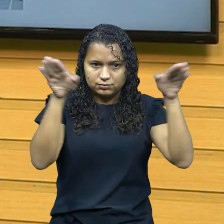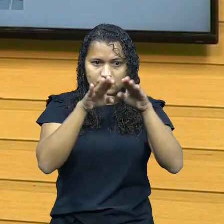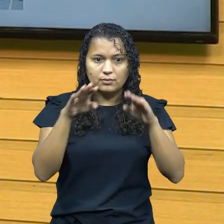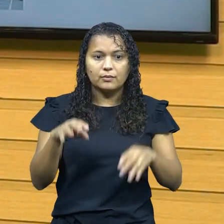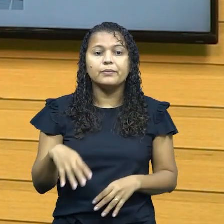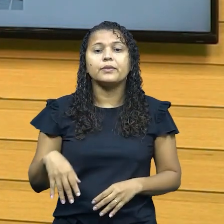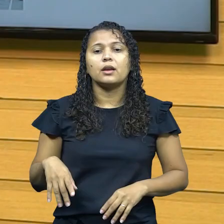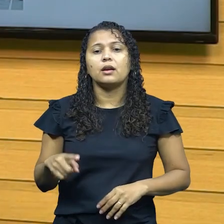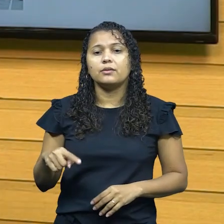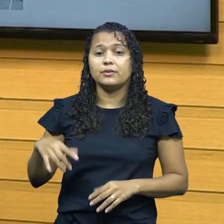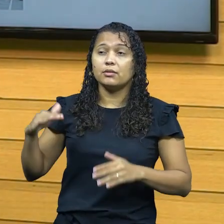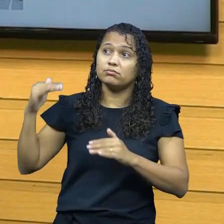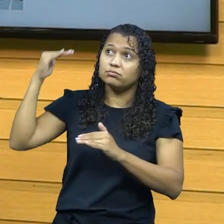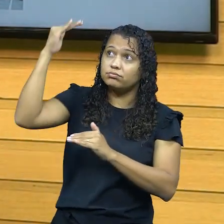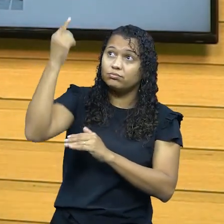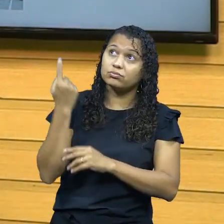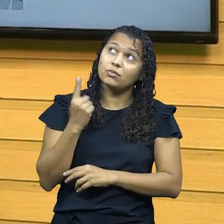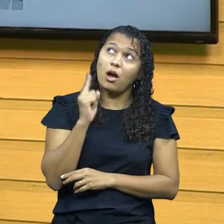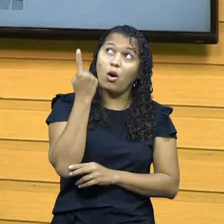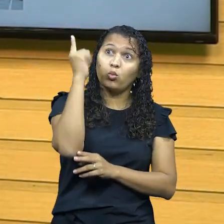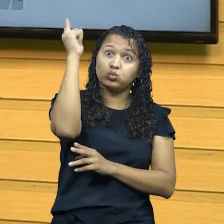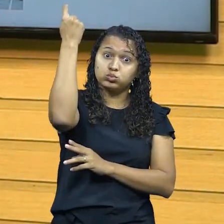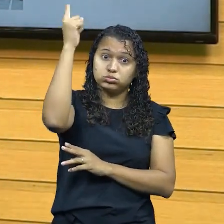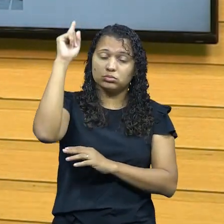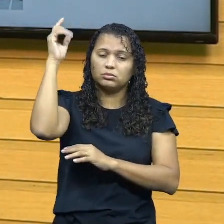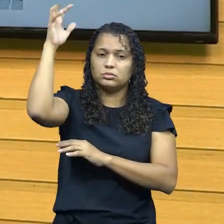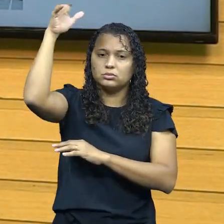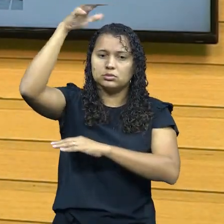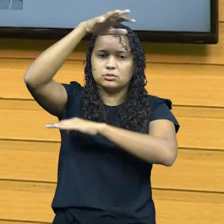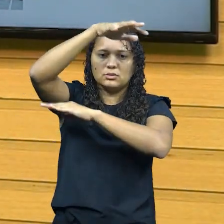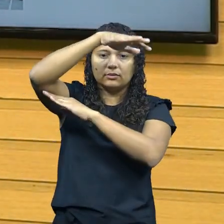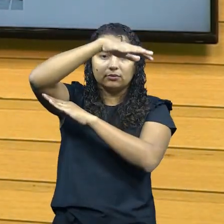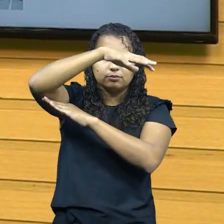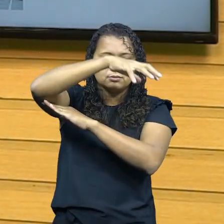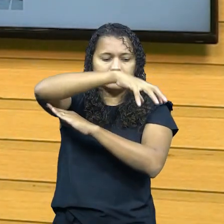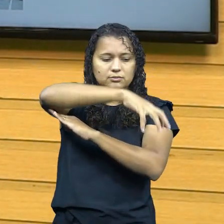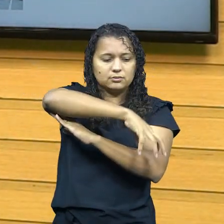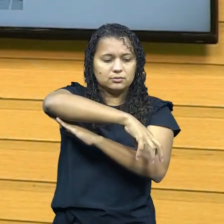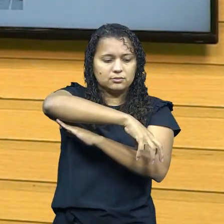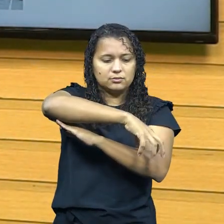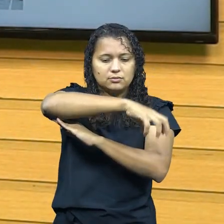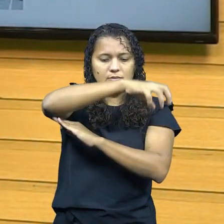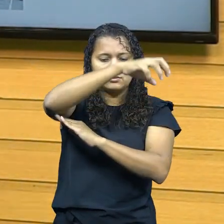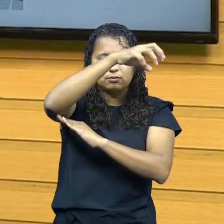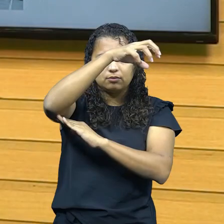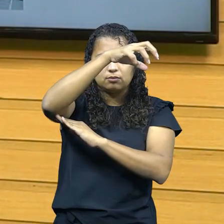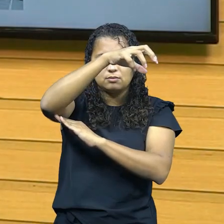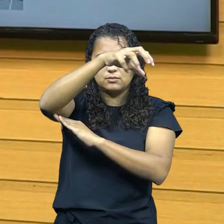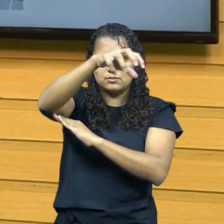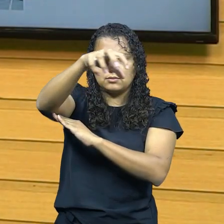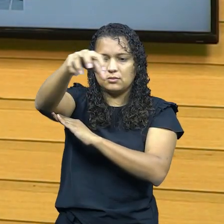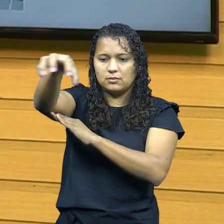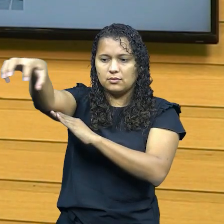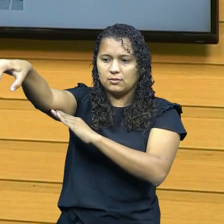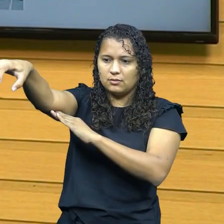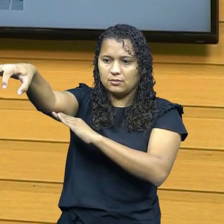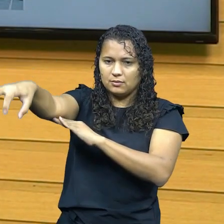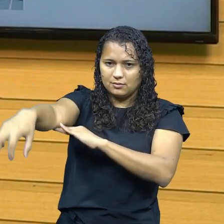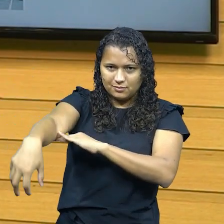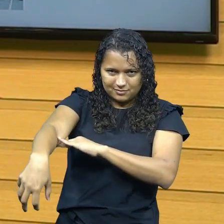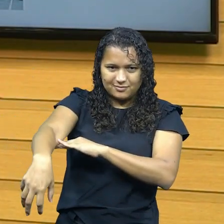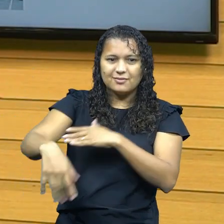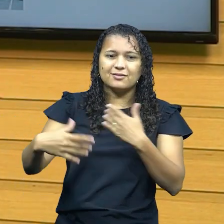ele fica bem acima do navio, então ele consegue pegar o container, trazer, descer até o